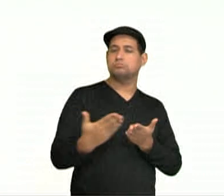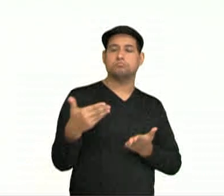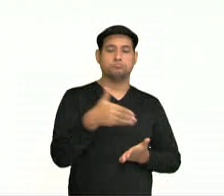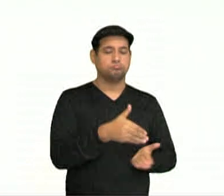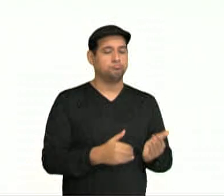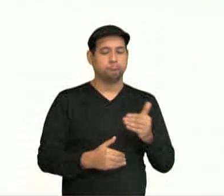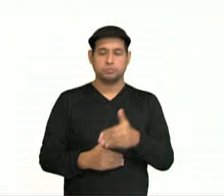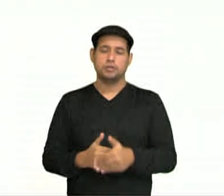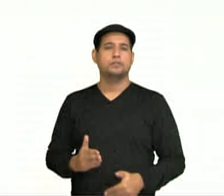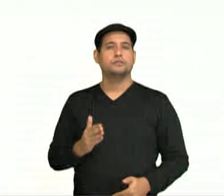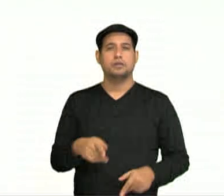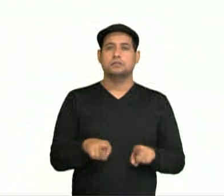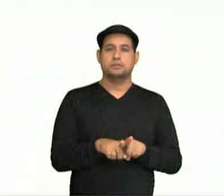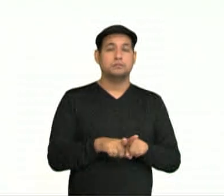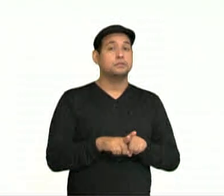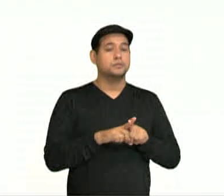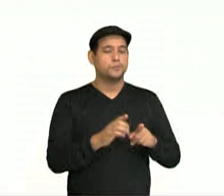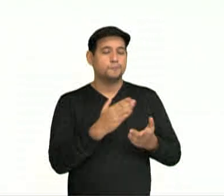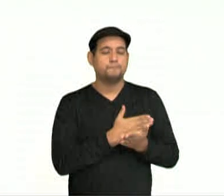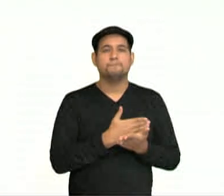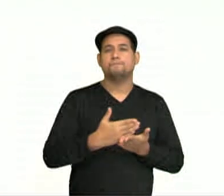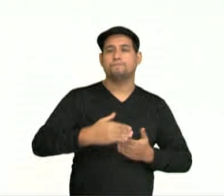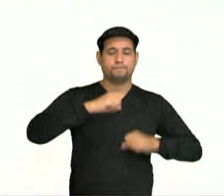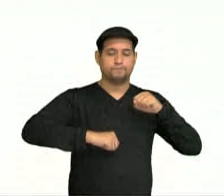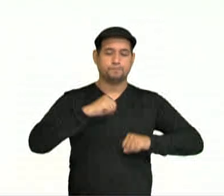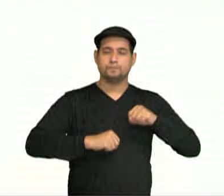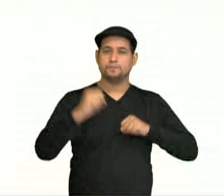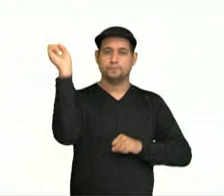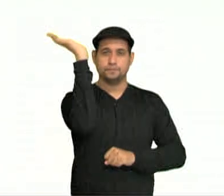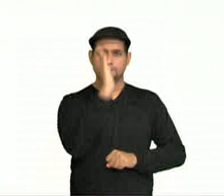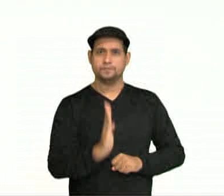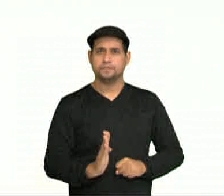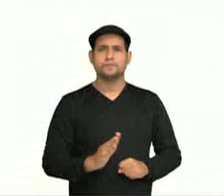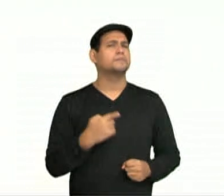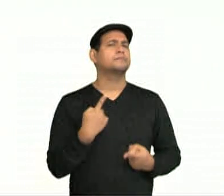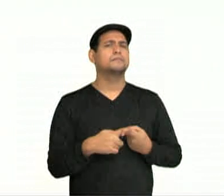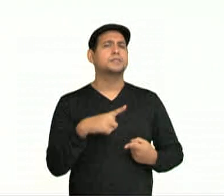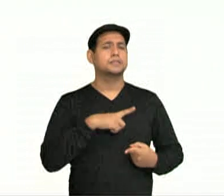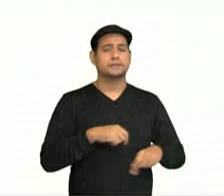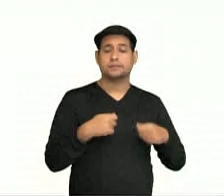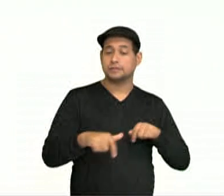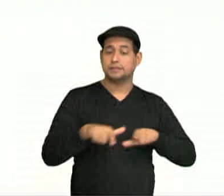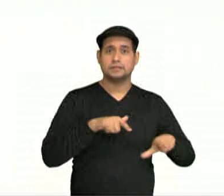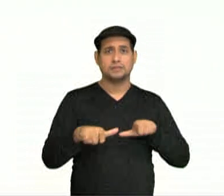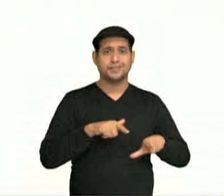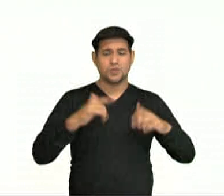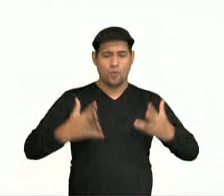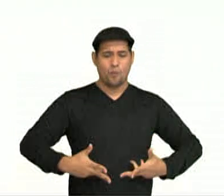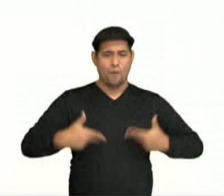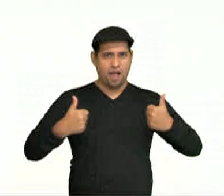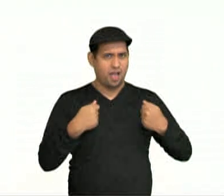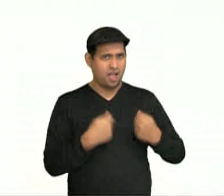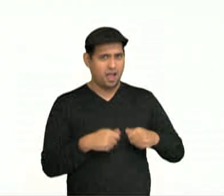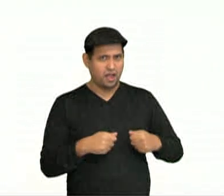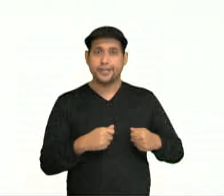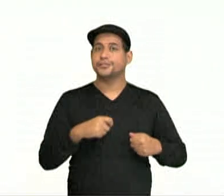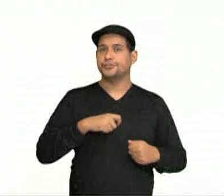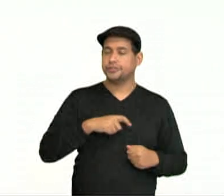serem instaladas nesse início da indústria no Brasil. Porque exigia uma mão de obra não tão qualificada,